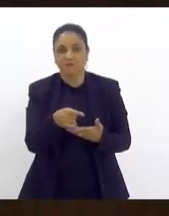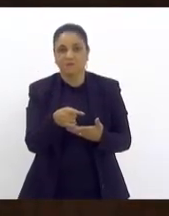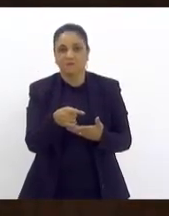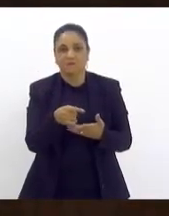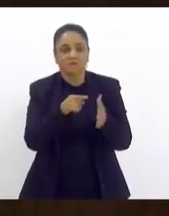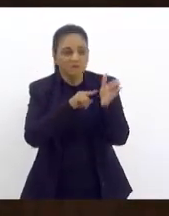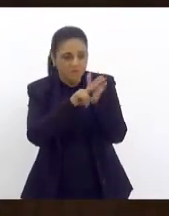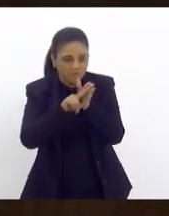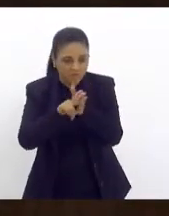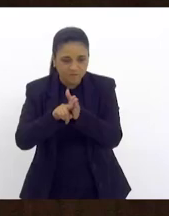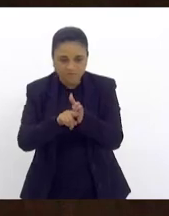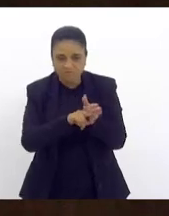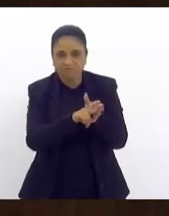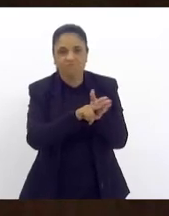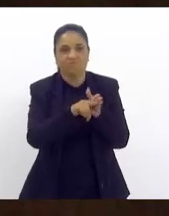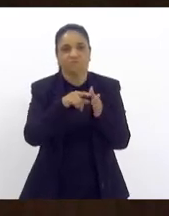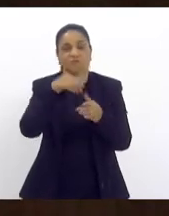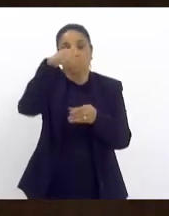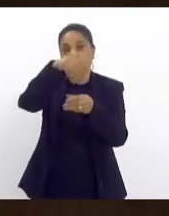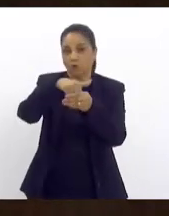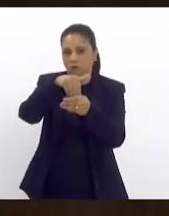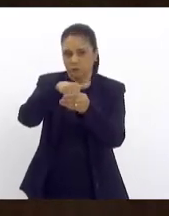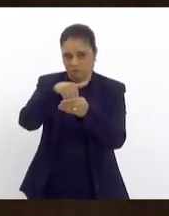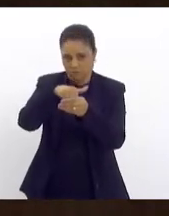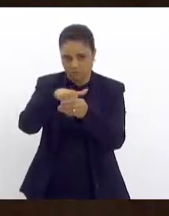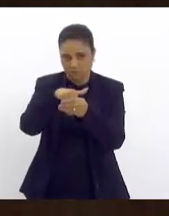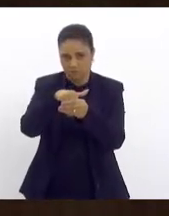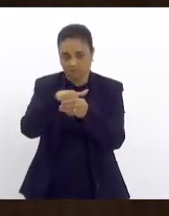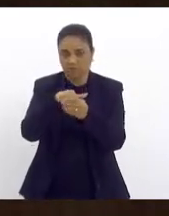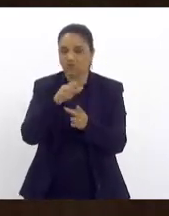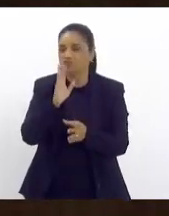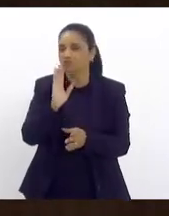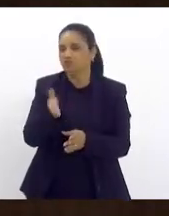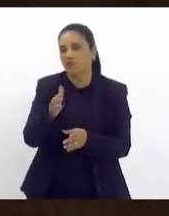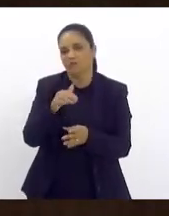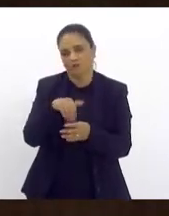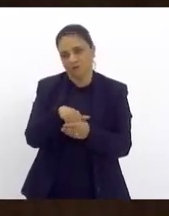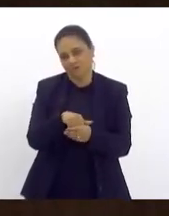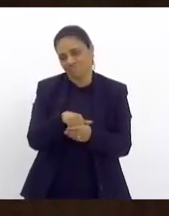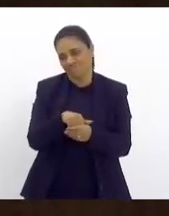verificação de votação já voltou